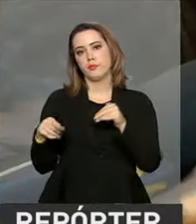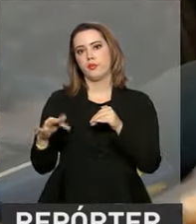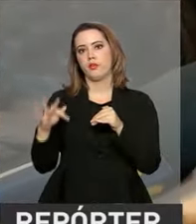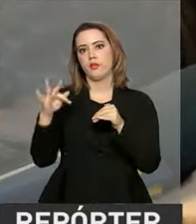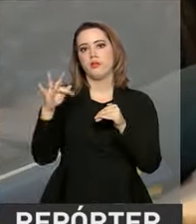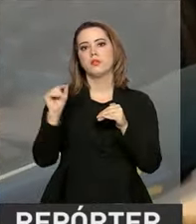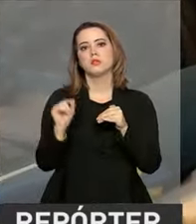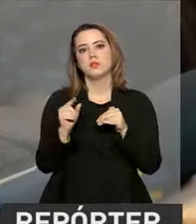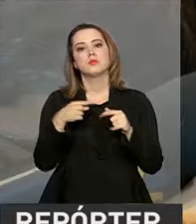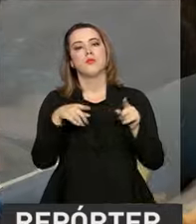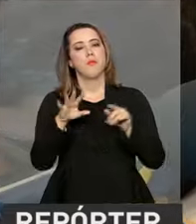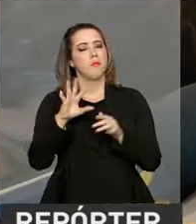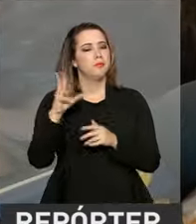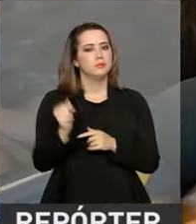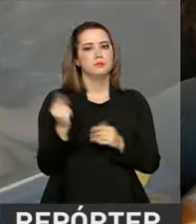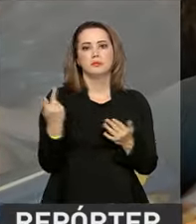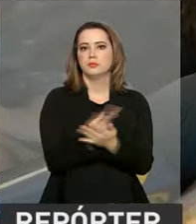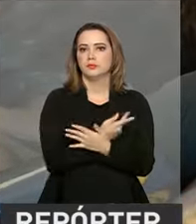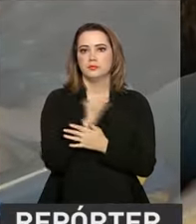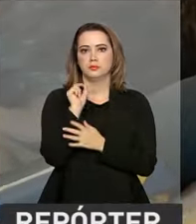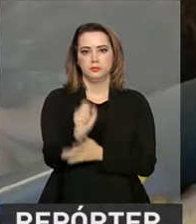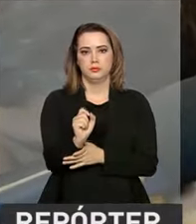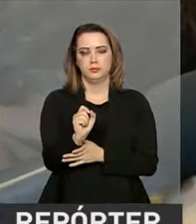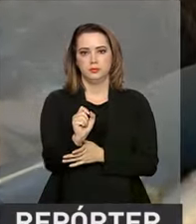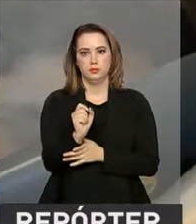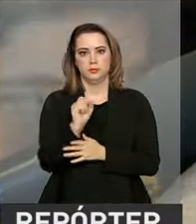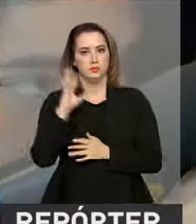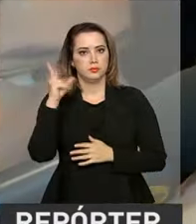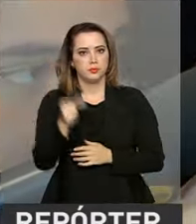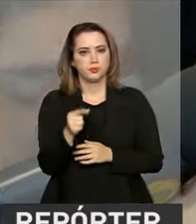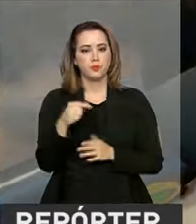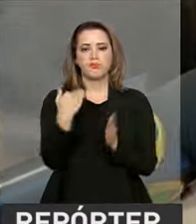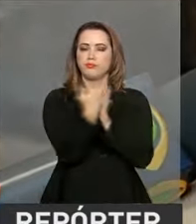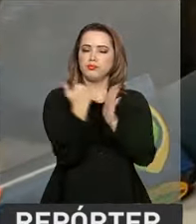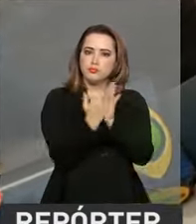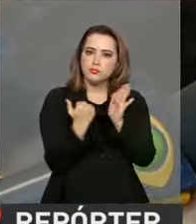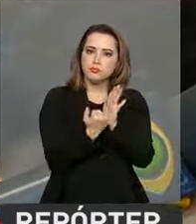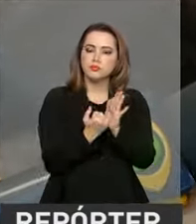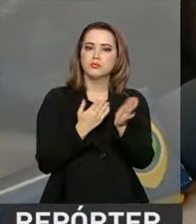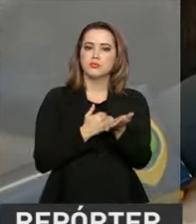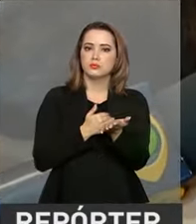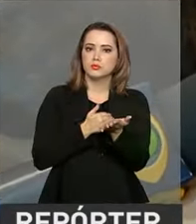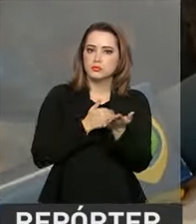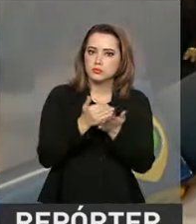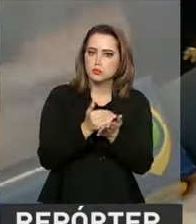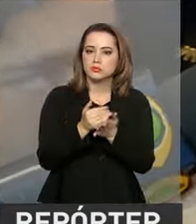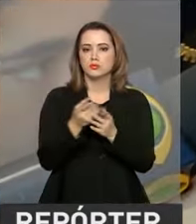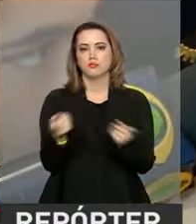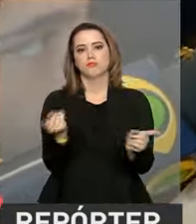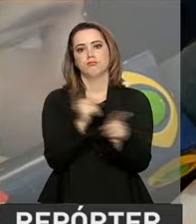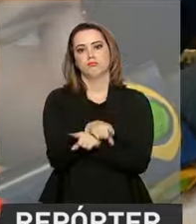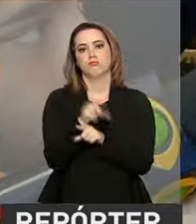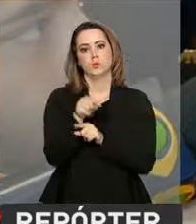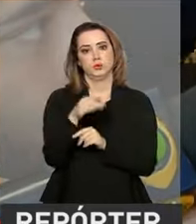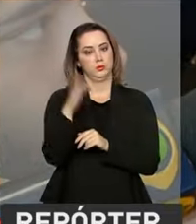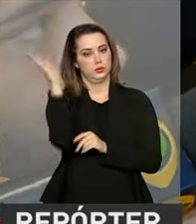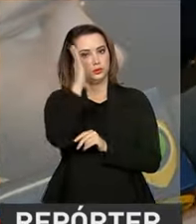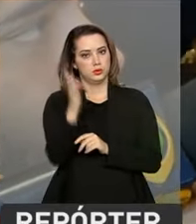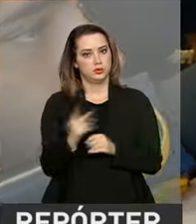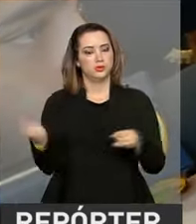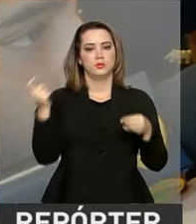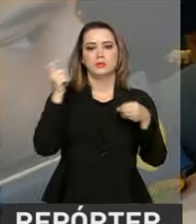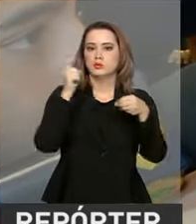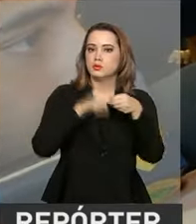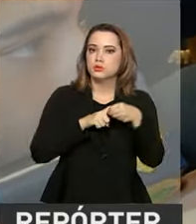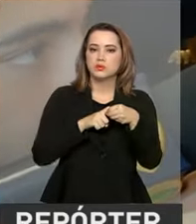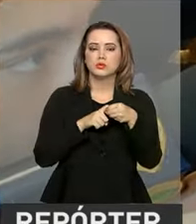então tudo isso vai fazer com que todo esse quadro, então, comece a ser revertido e o Brasil volte a